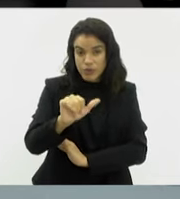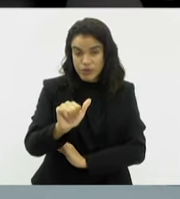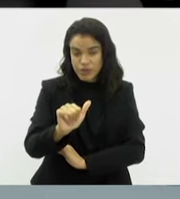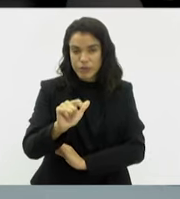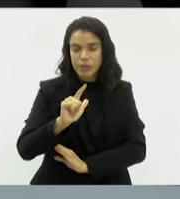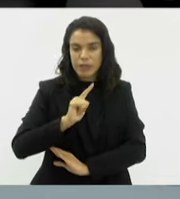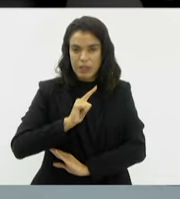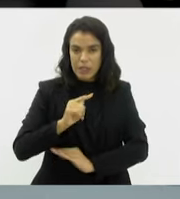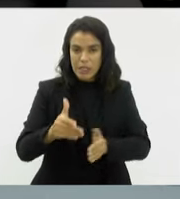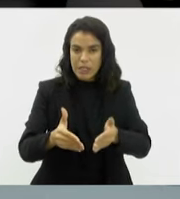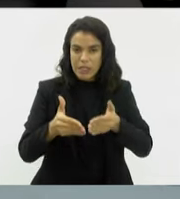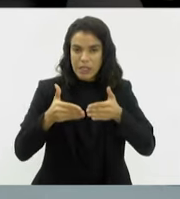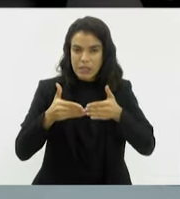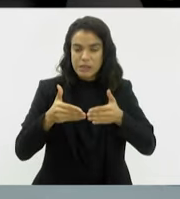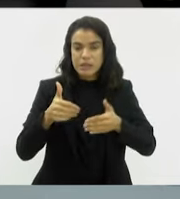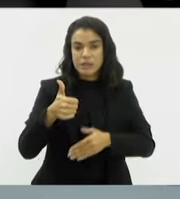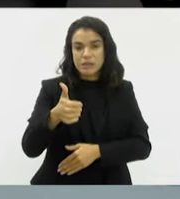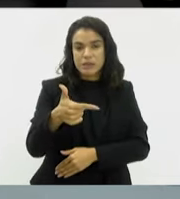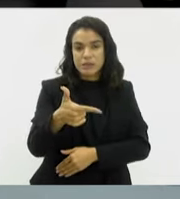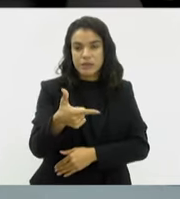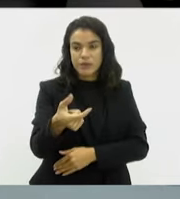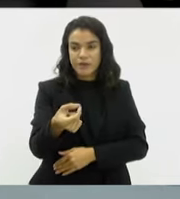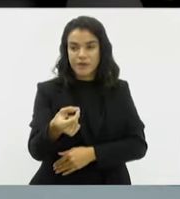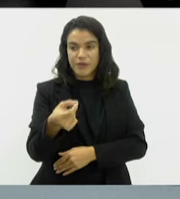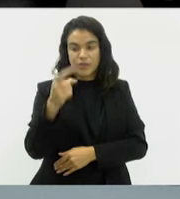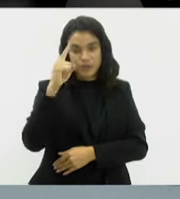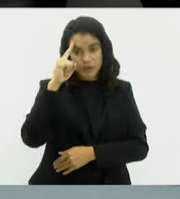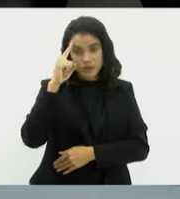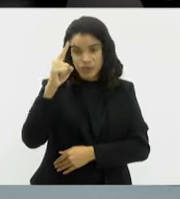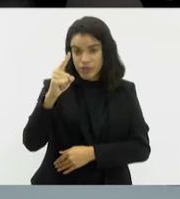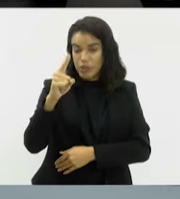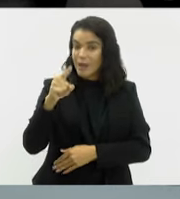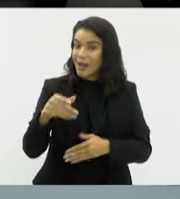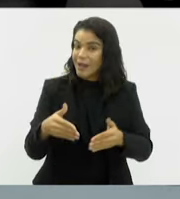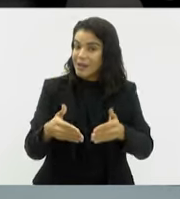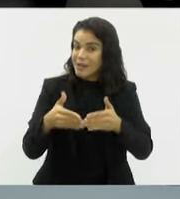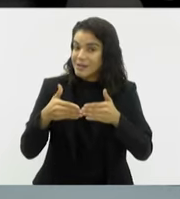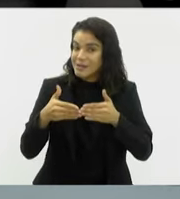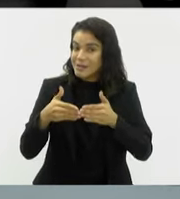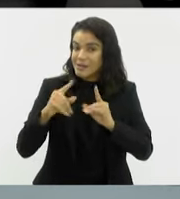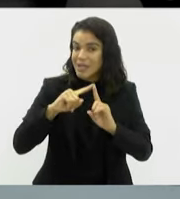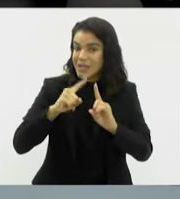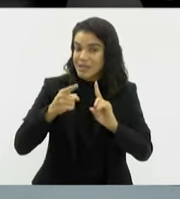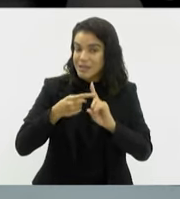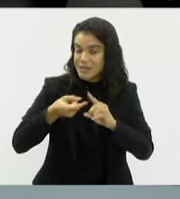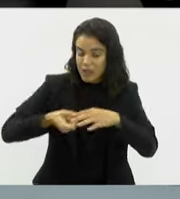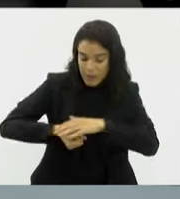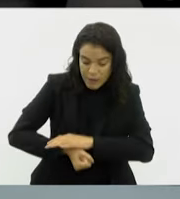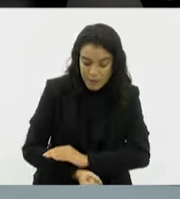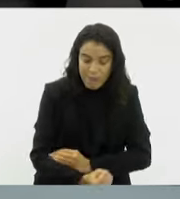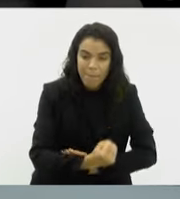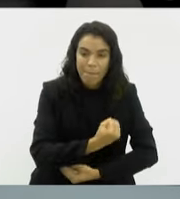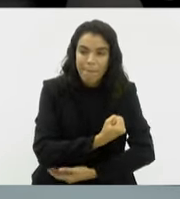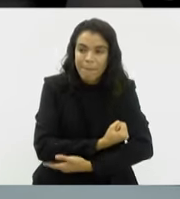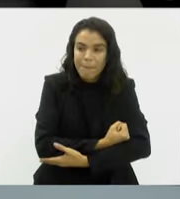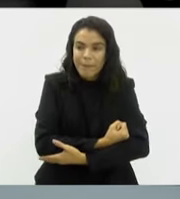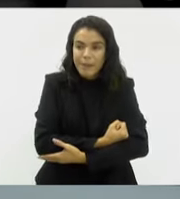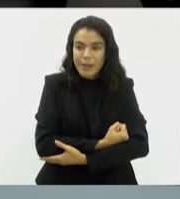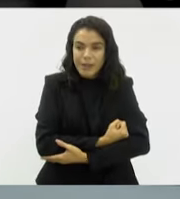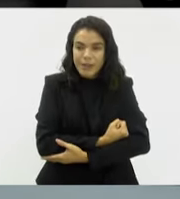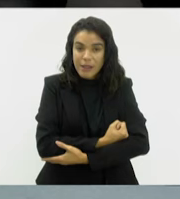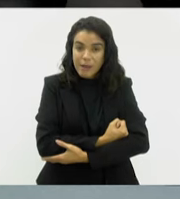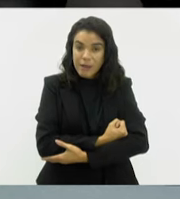existe a licença de 120 dias, que seria maternidade, e não é diferente licença maternidade